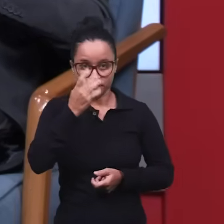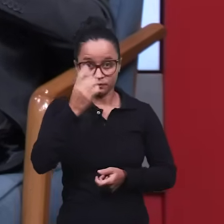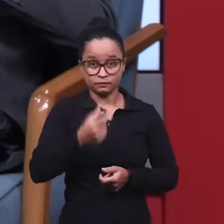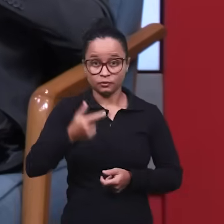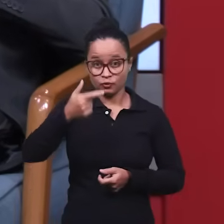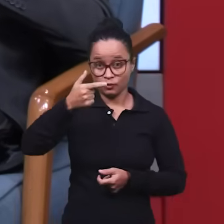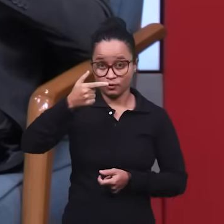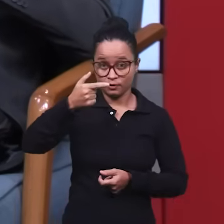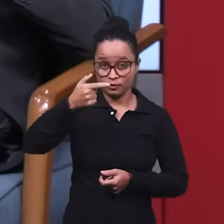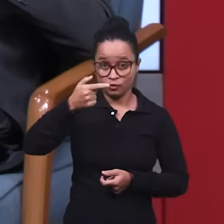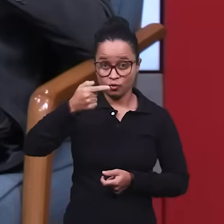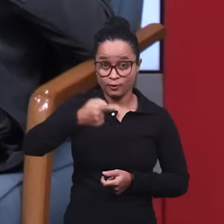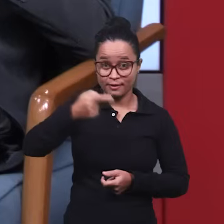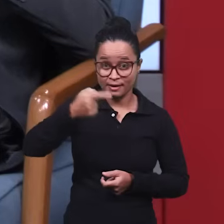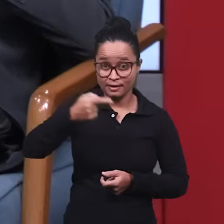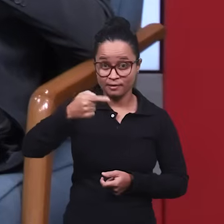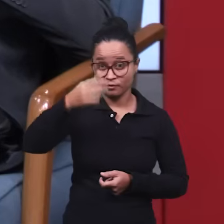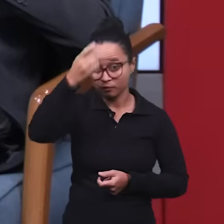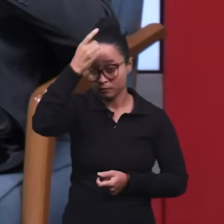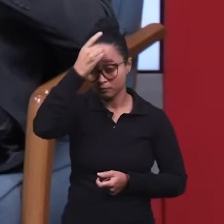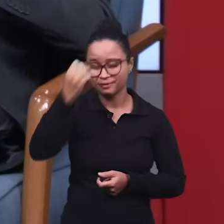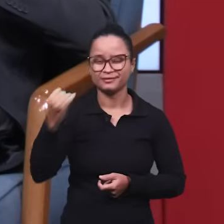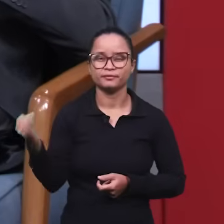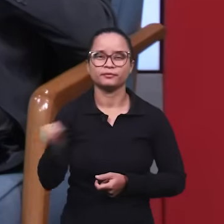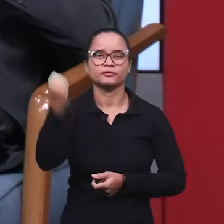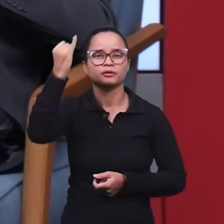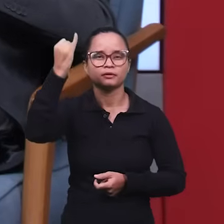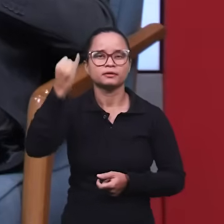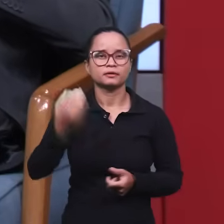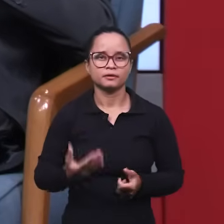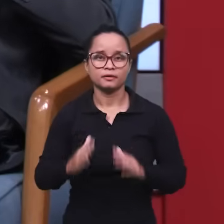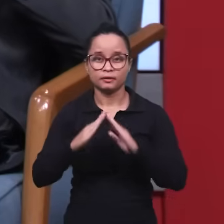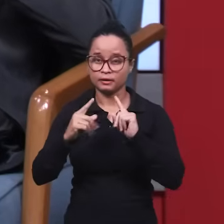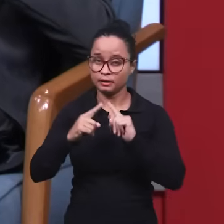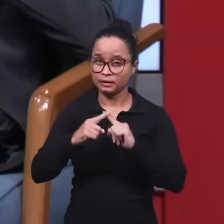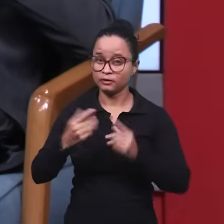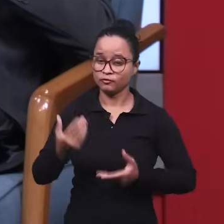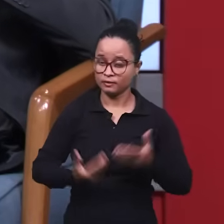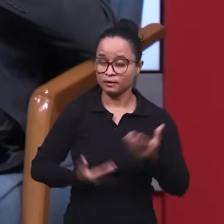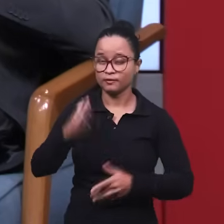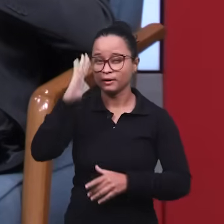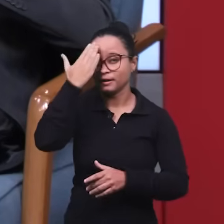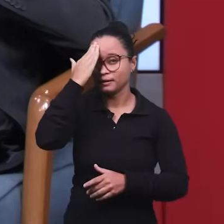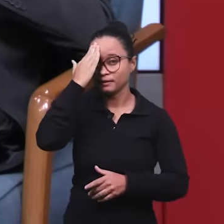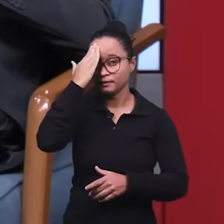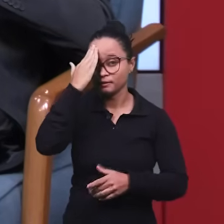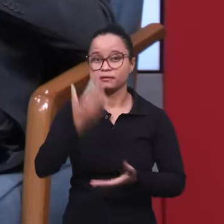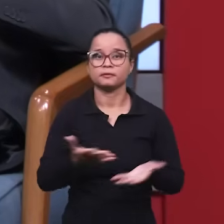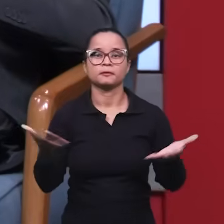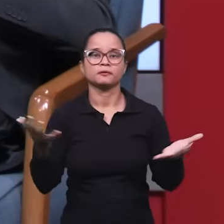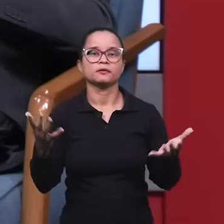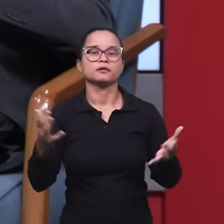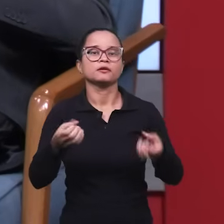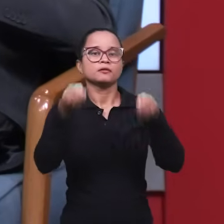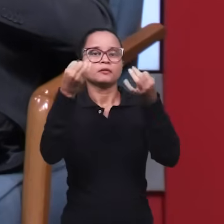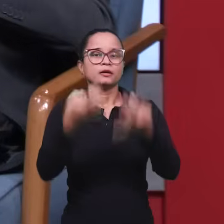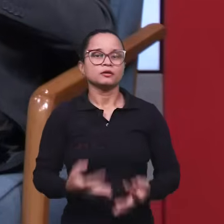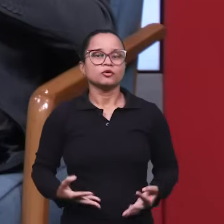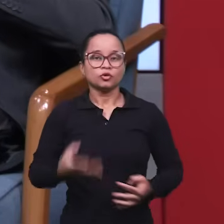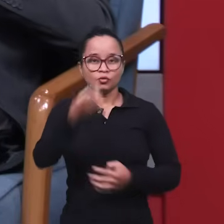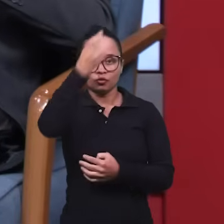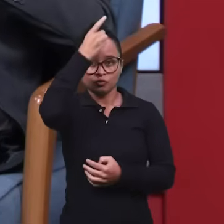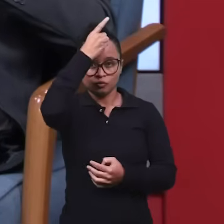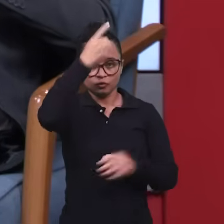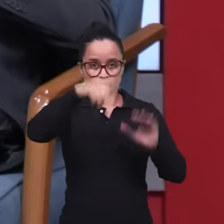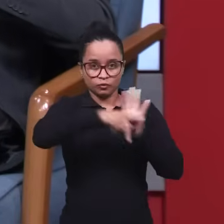o sétimo dom, e a importância da igreja entender isso nessa colocação. Nós estamos falando que